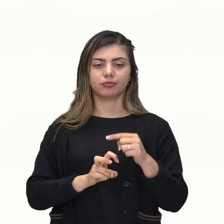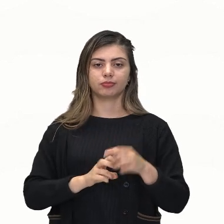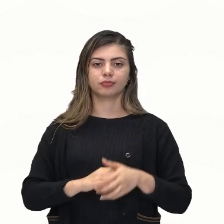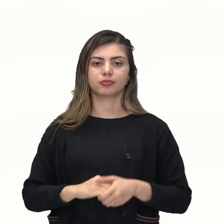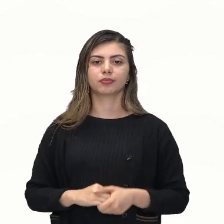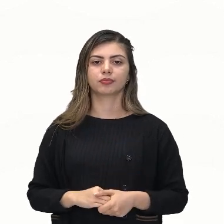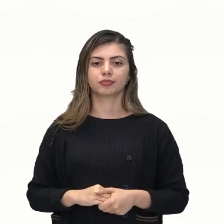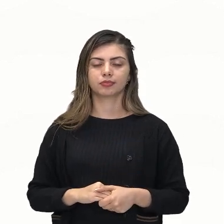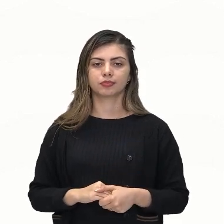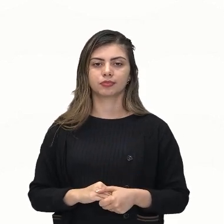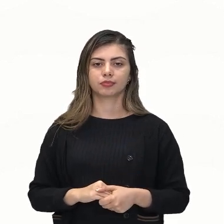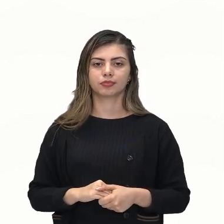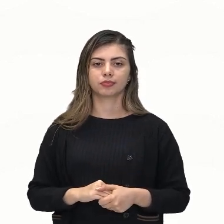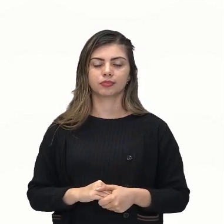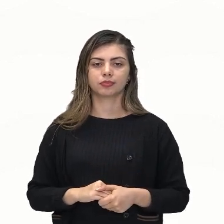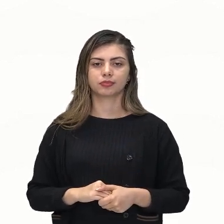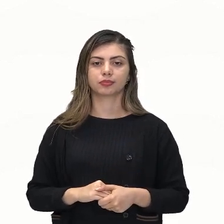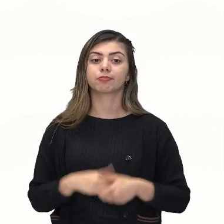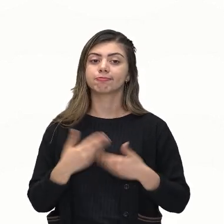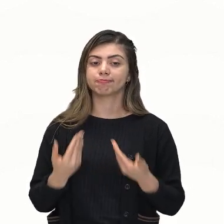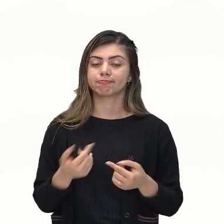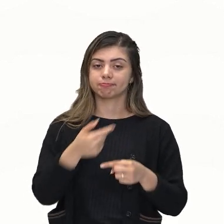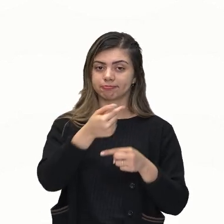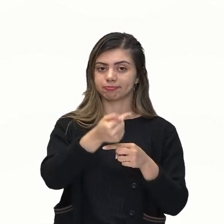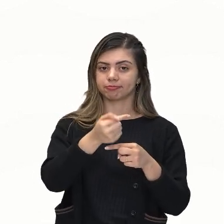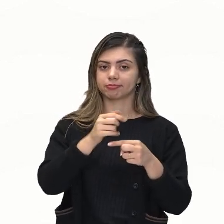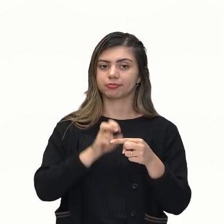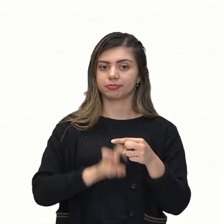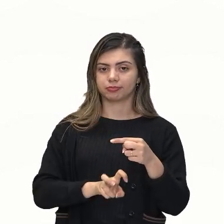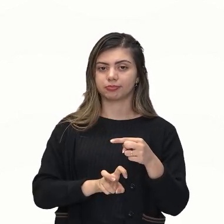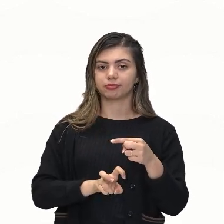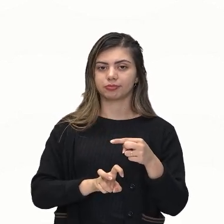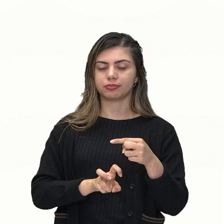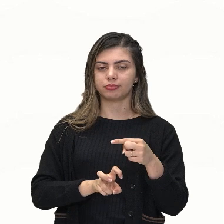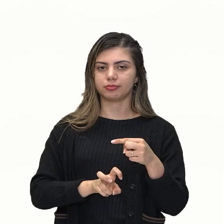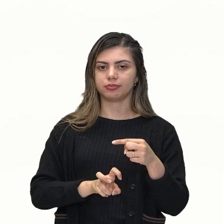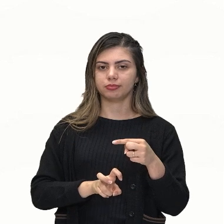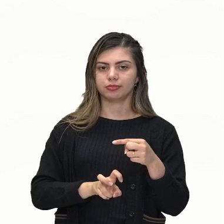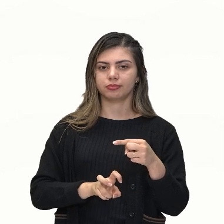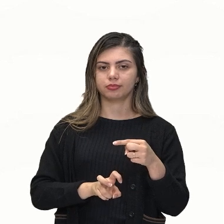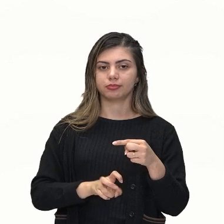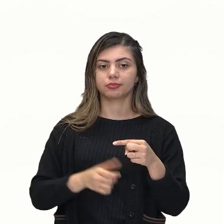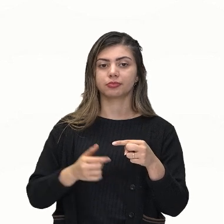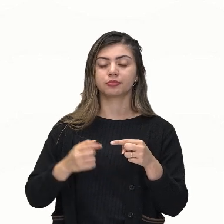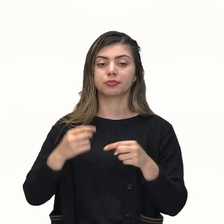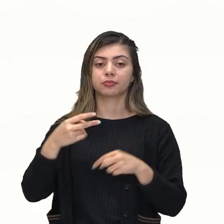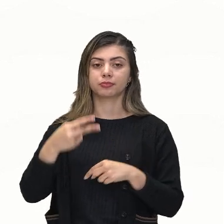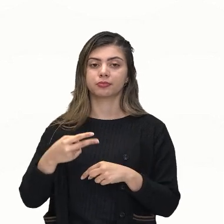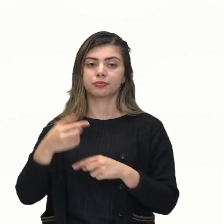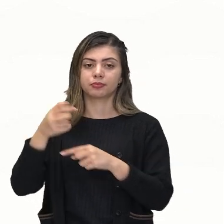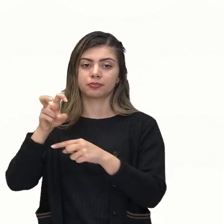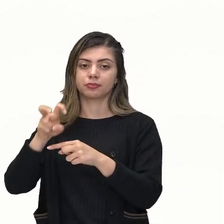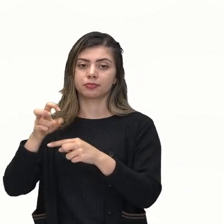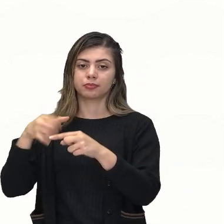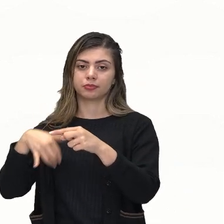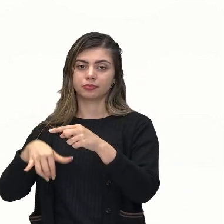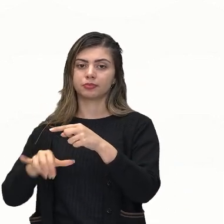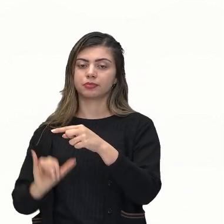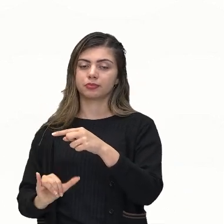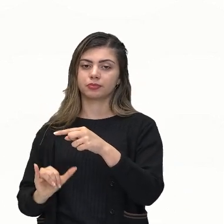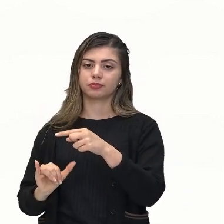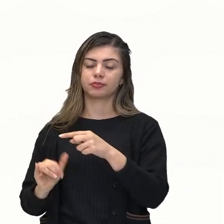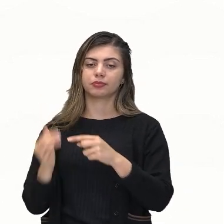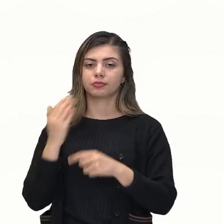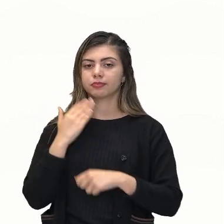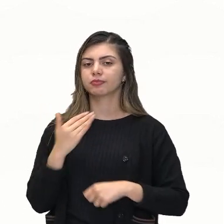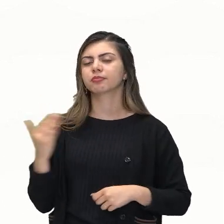aqui. Eu tenho aqui 7 sobre 5 igual a 5 sobre y.